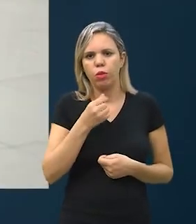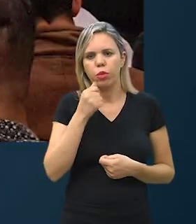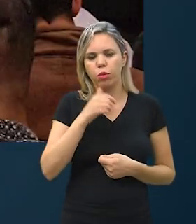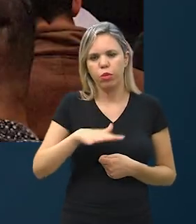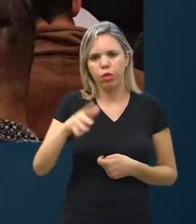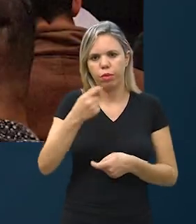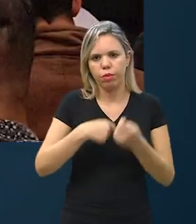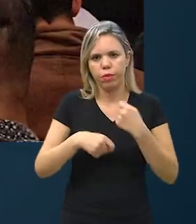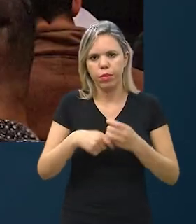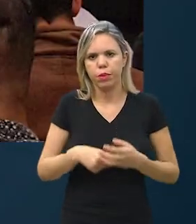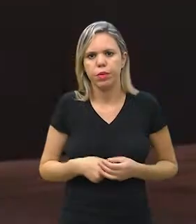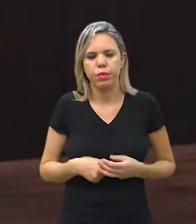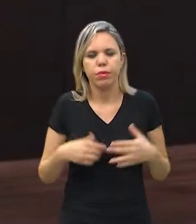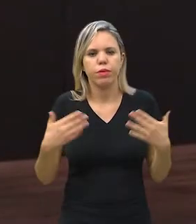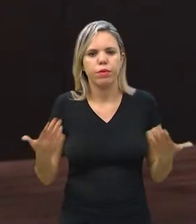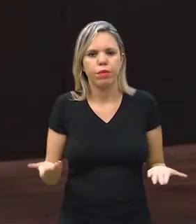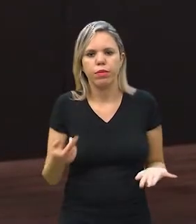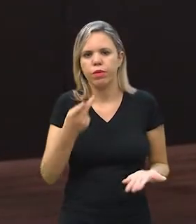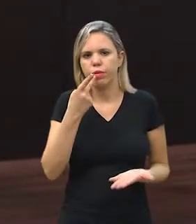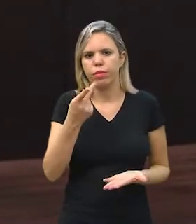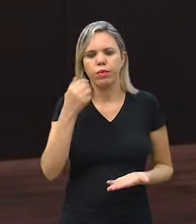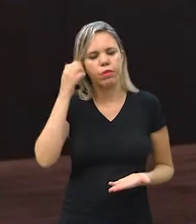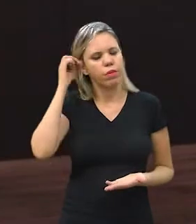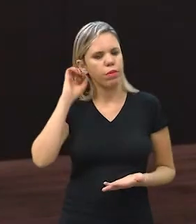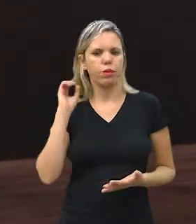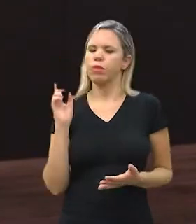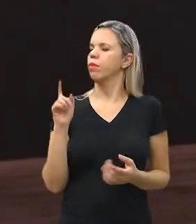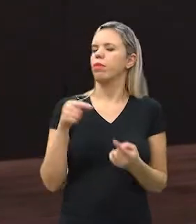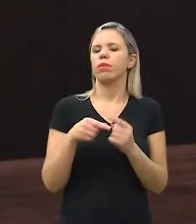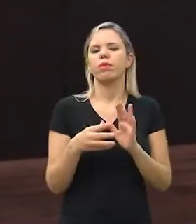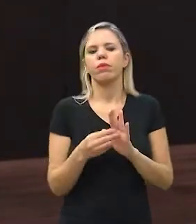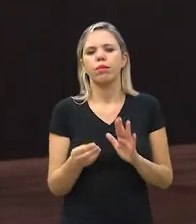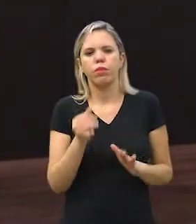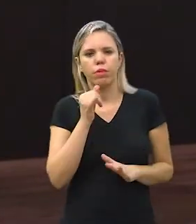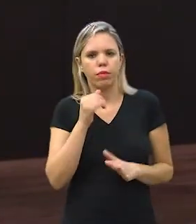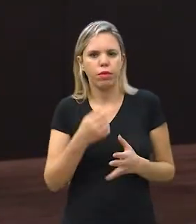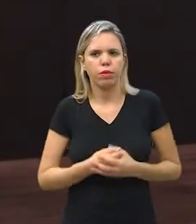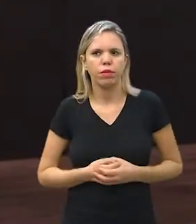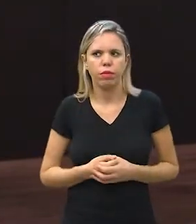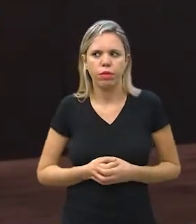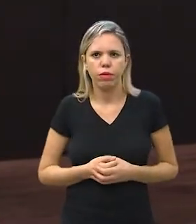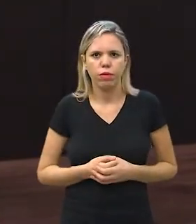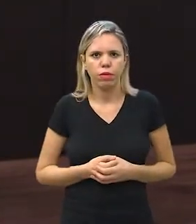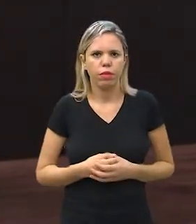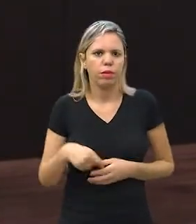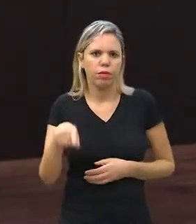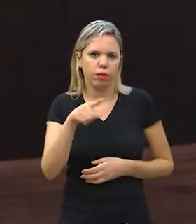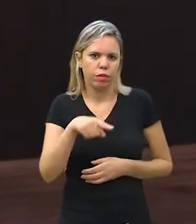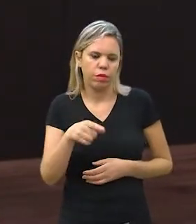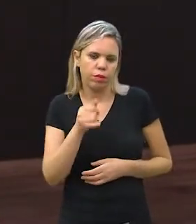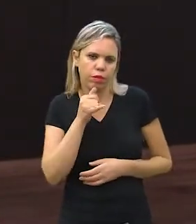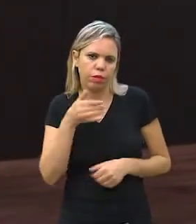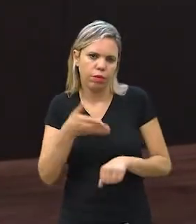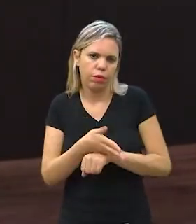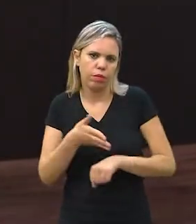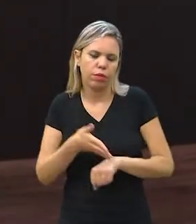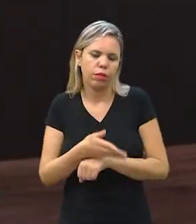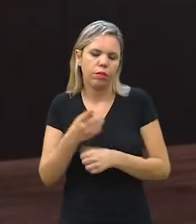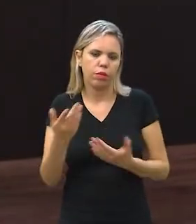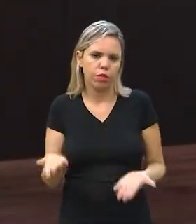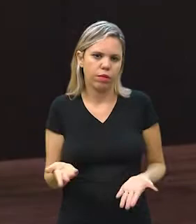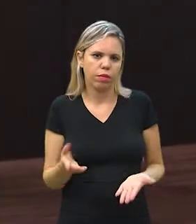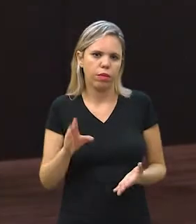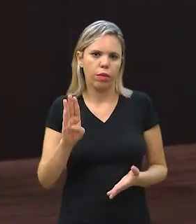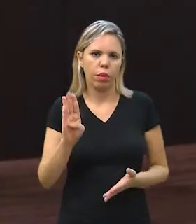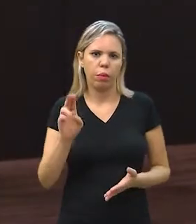homens e mulheres de negócios. E quando a gente fala nesse modelo, você